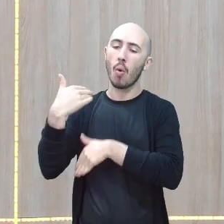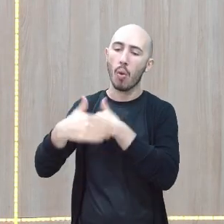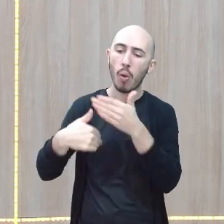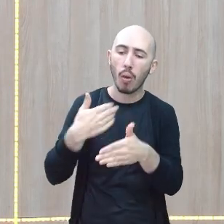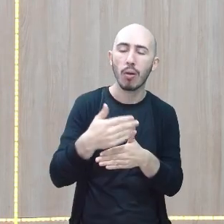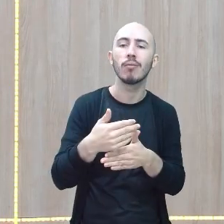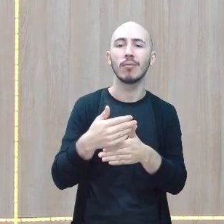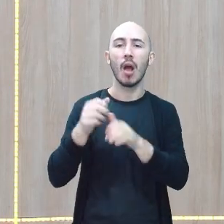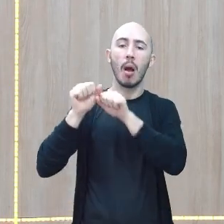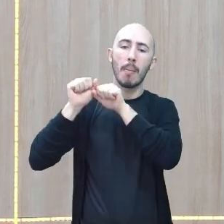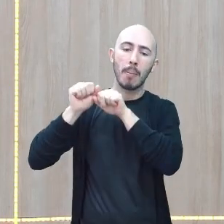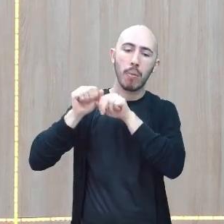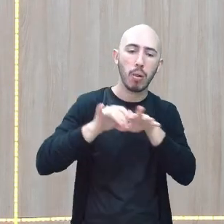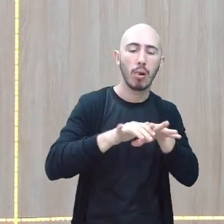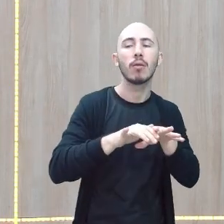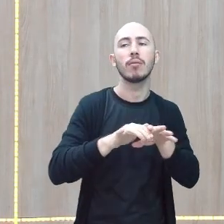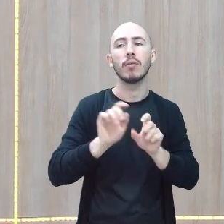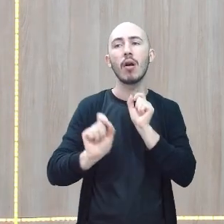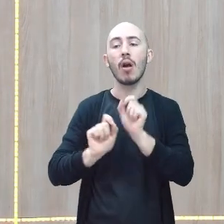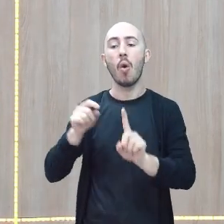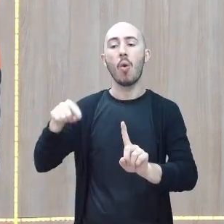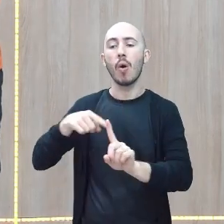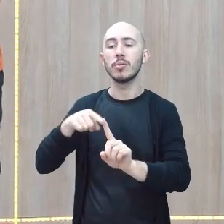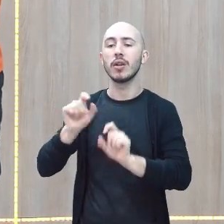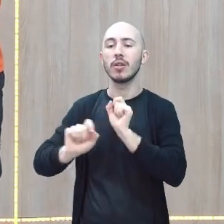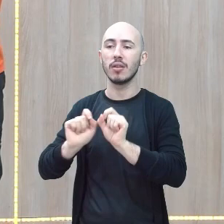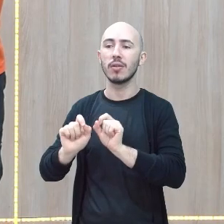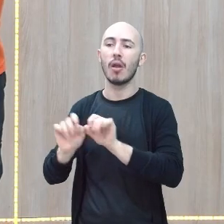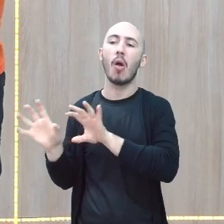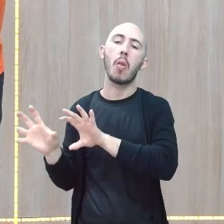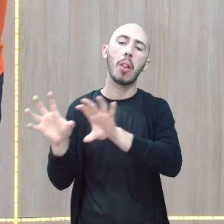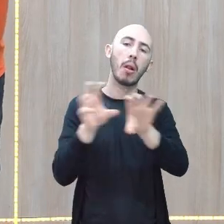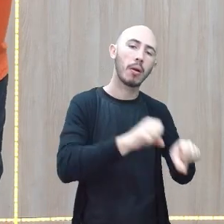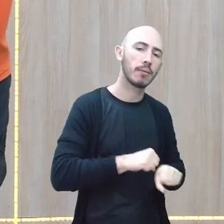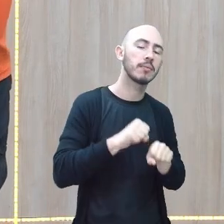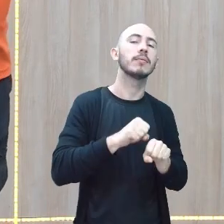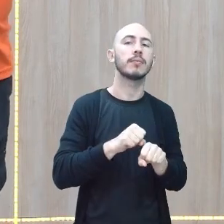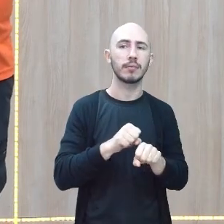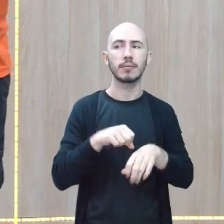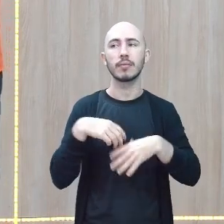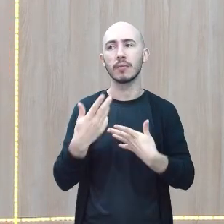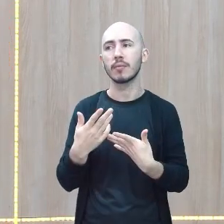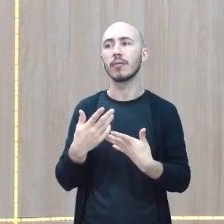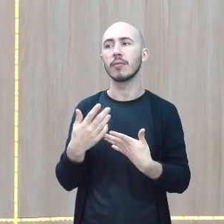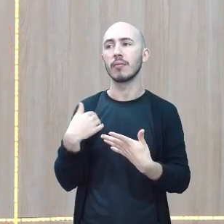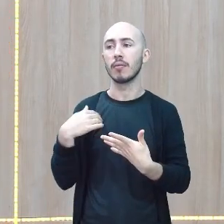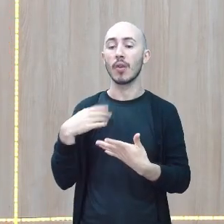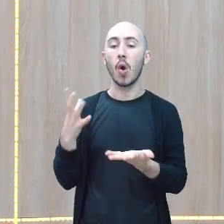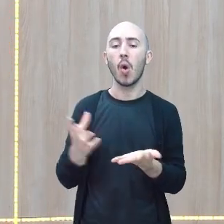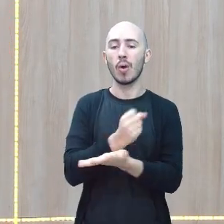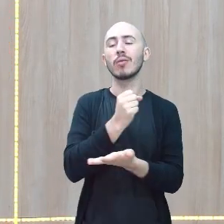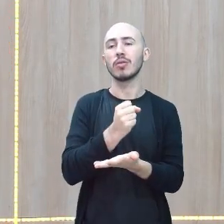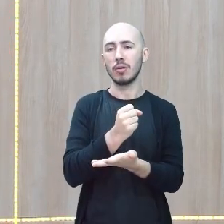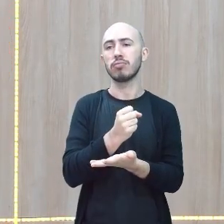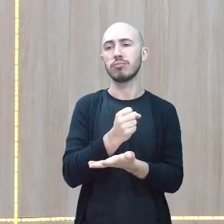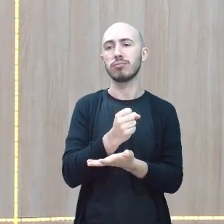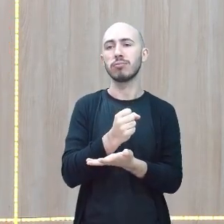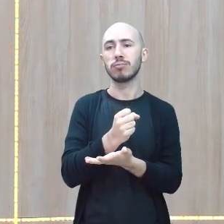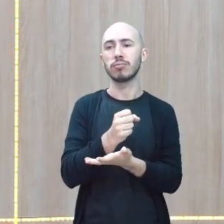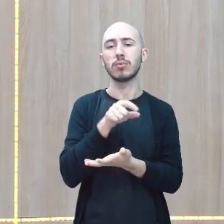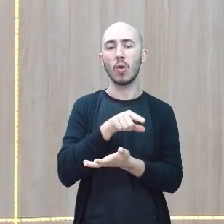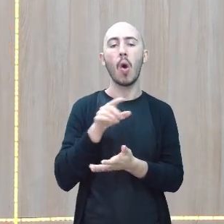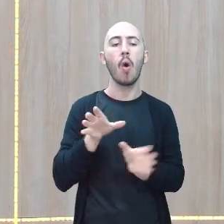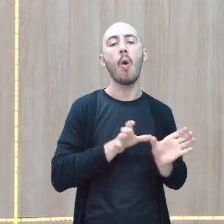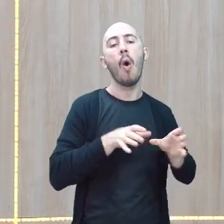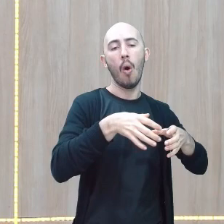do colonizador em trazer, né, aquele colonizado para dentro, né, da